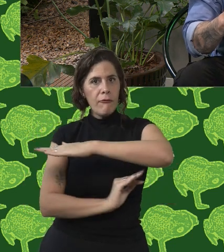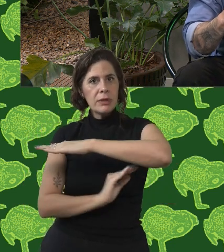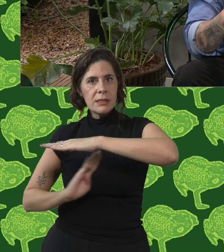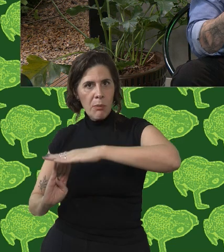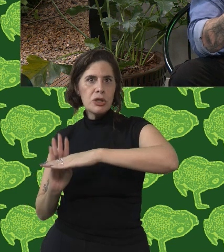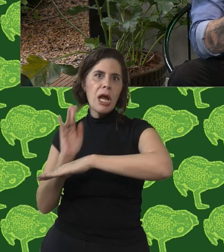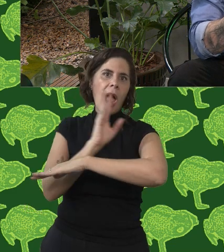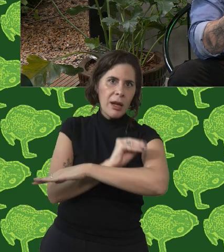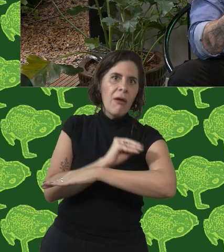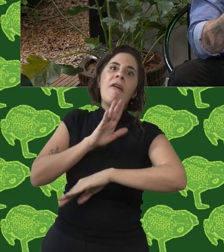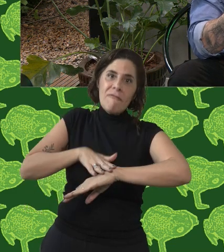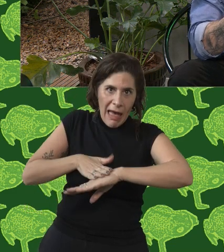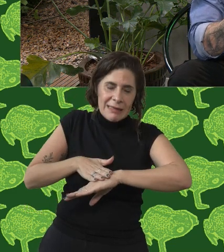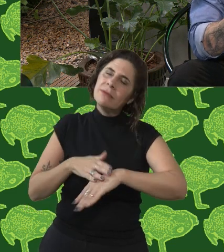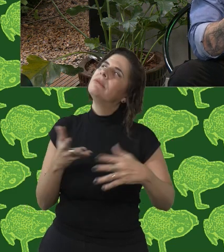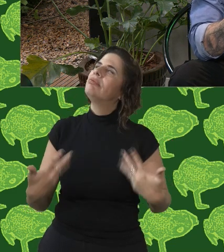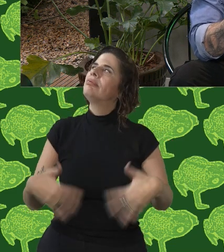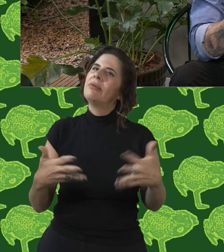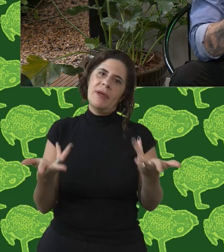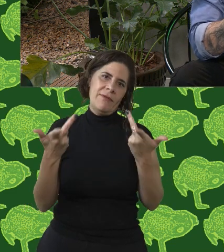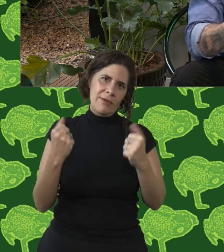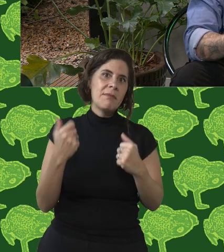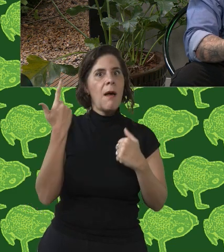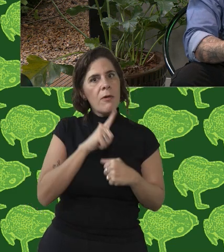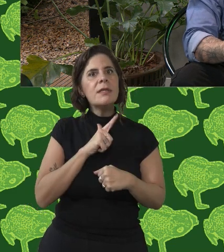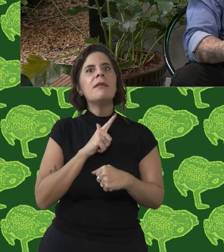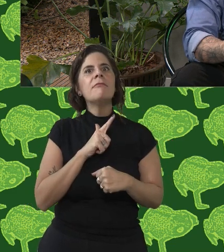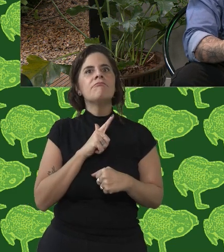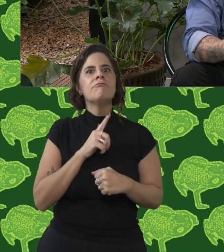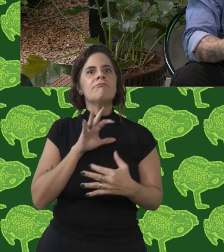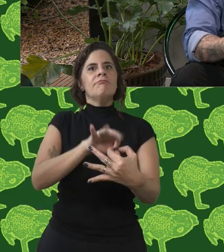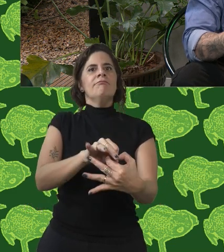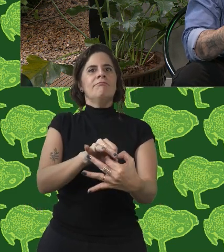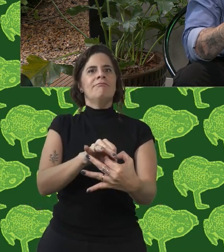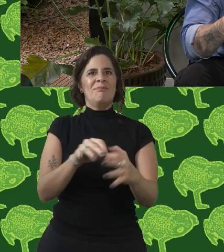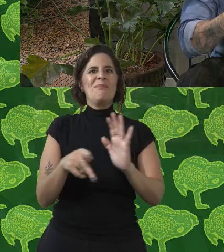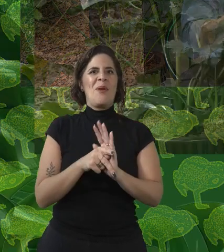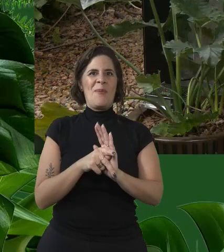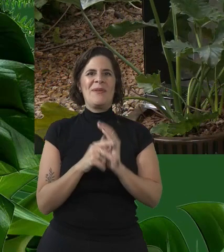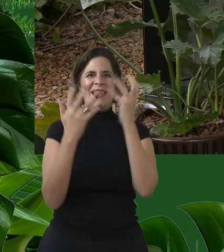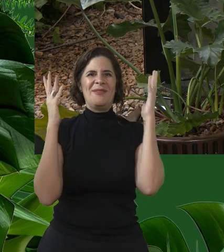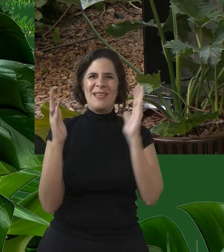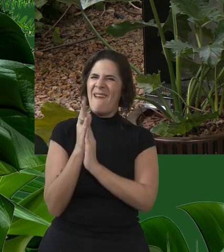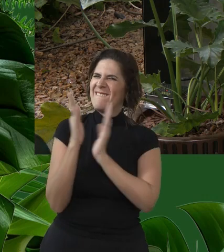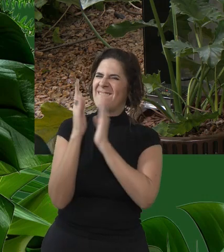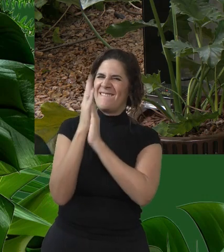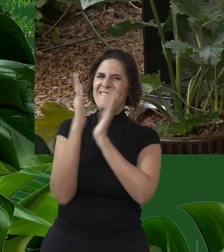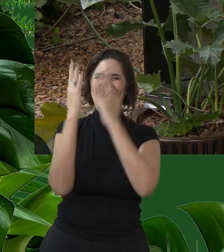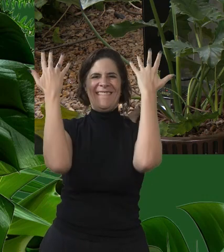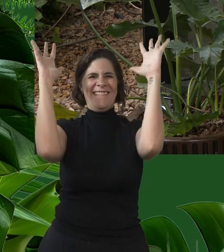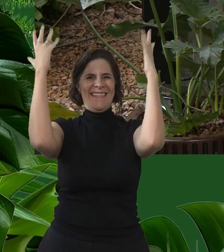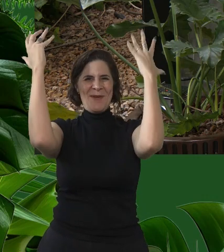on pela proteção da água. Muito obrigado. Obrigado, eu que agradeço. Abraço. Abraço, aplausos pro Gui, pessoal.